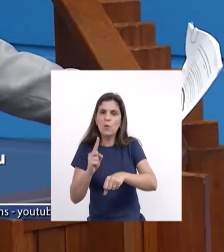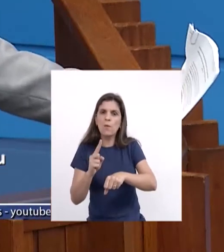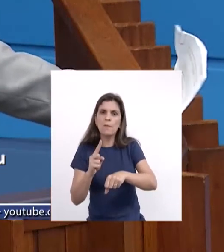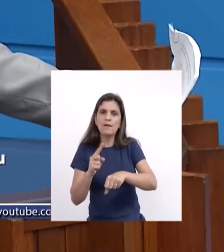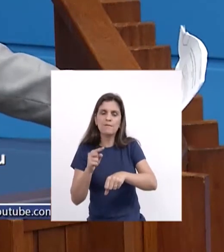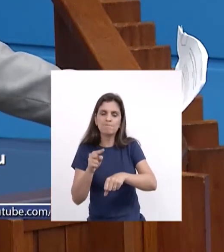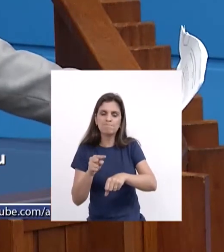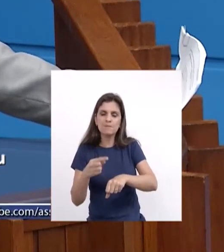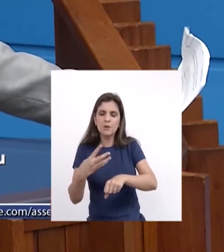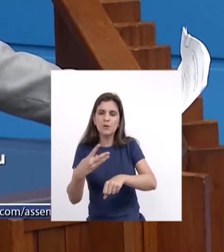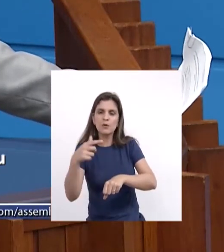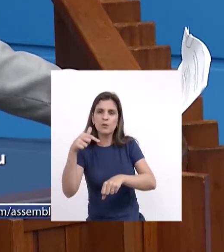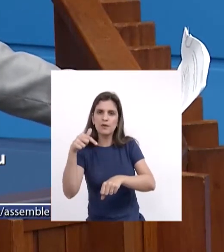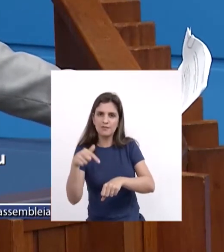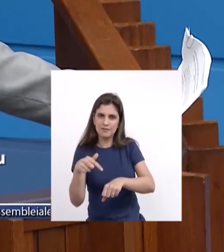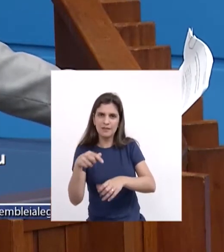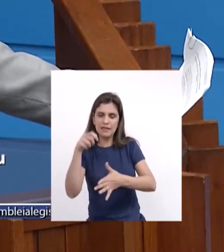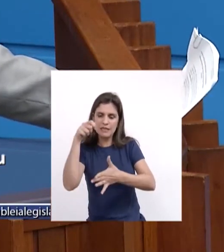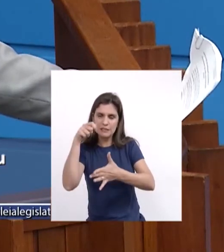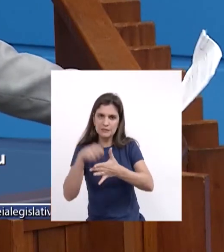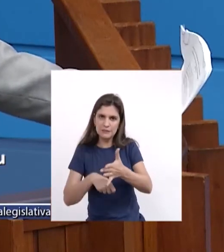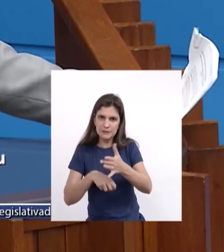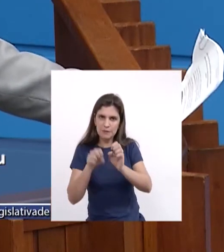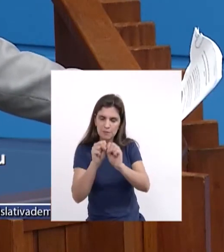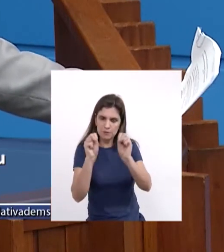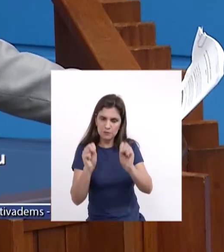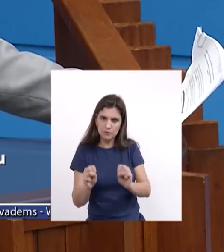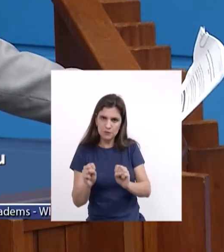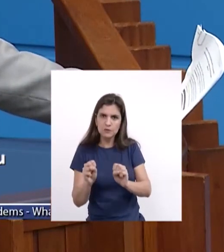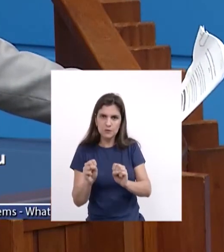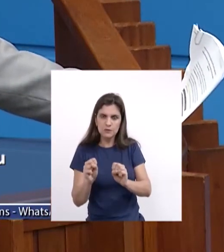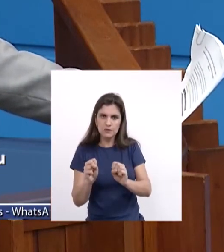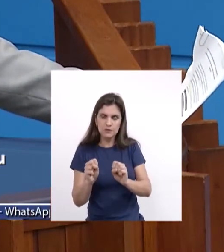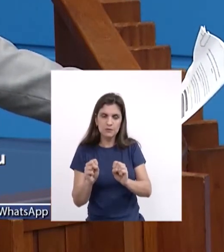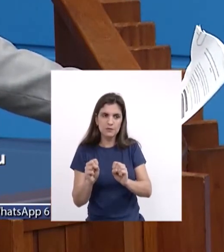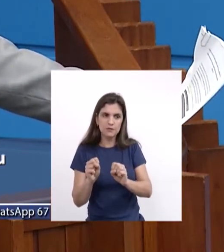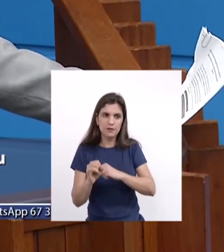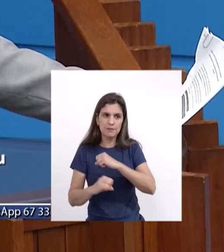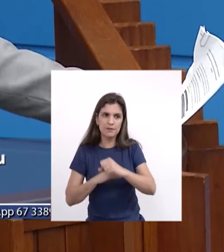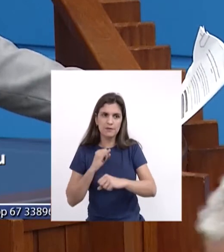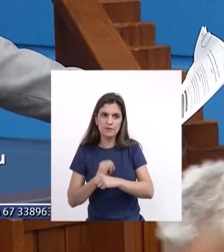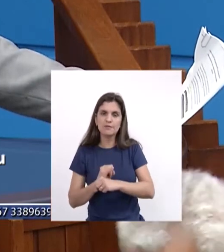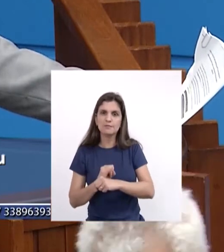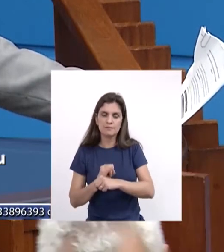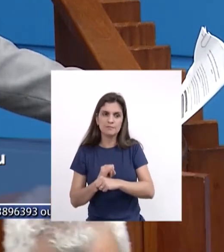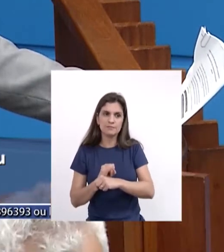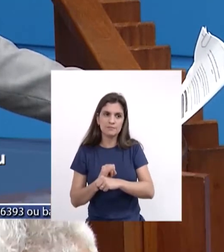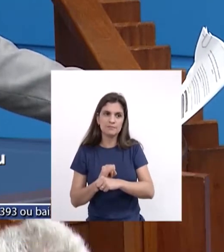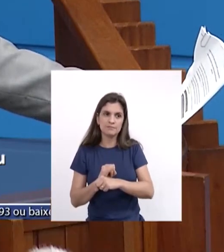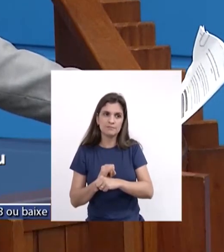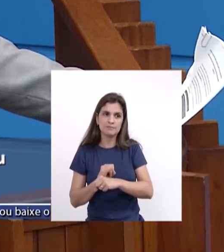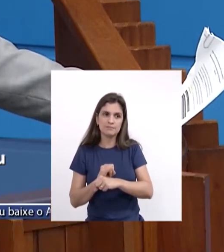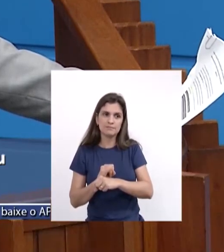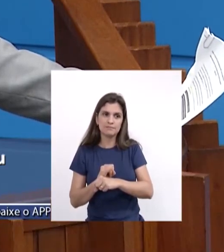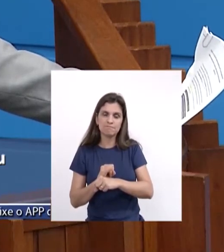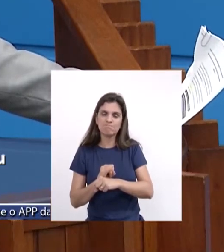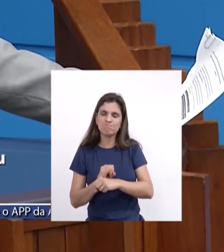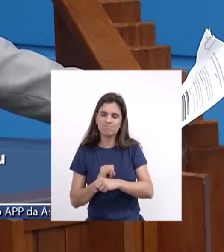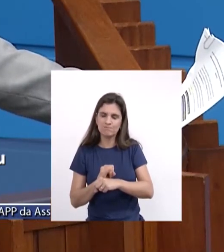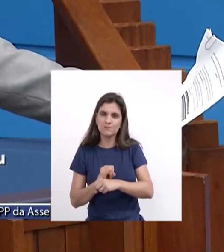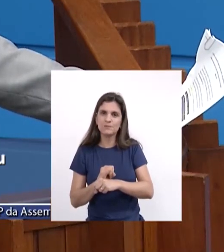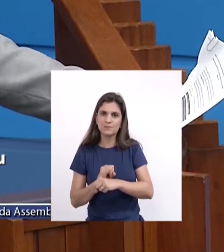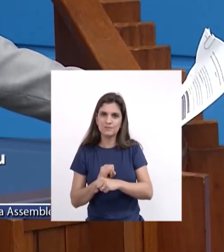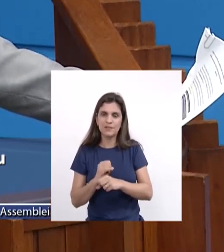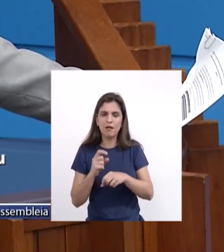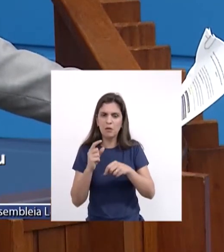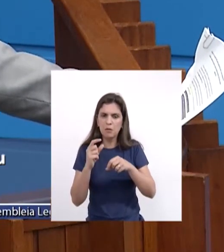foi assinado eletronicamente pela desembargadora federal, deputada Lourdes Machado, fazendo essa análise